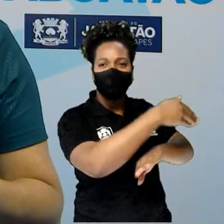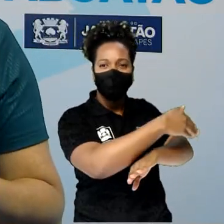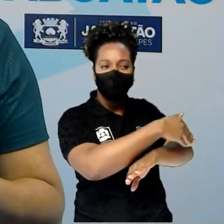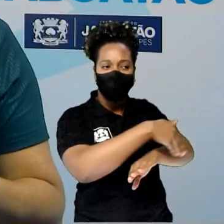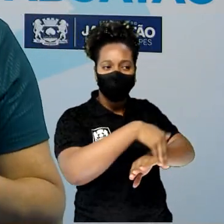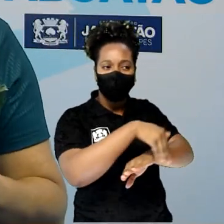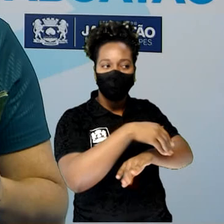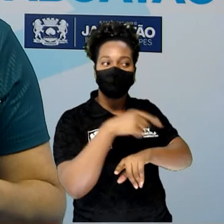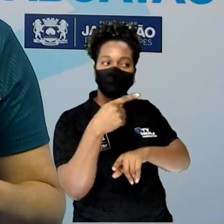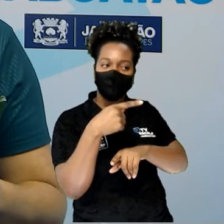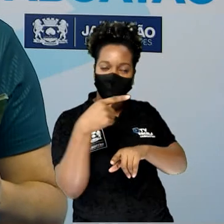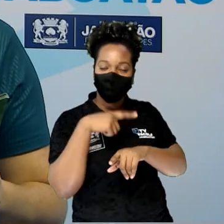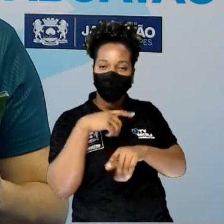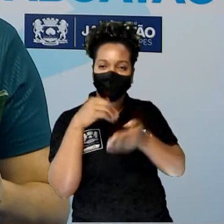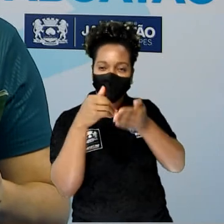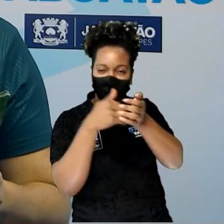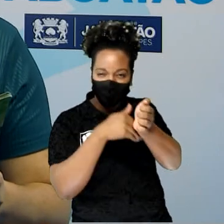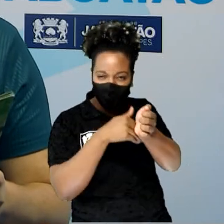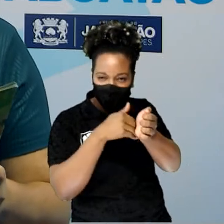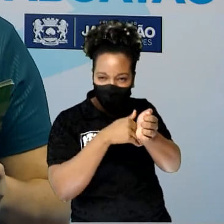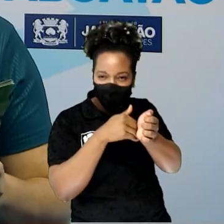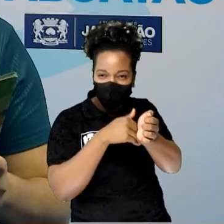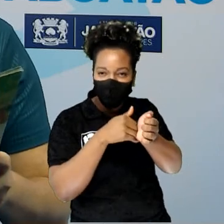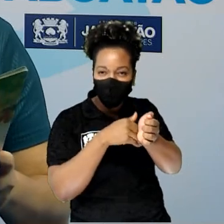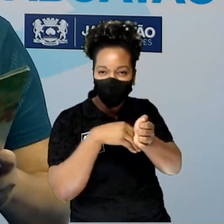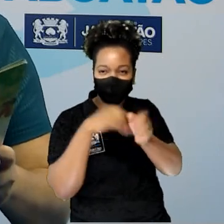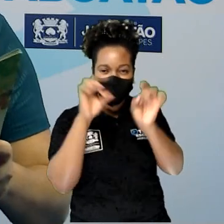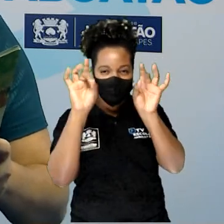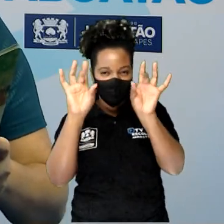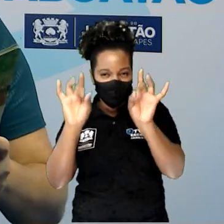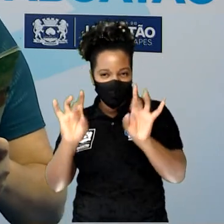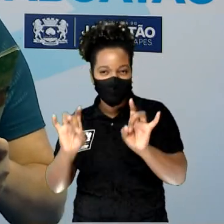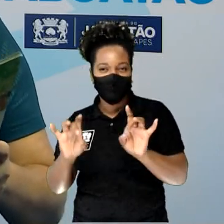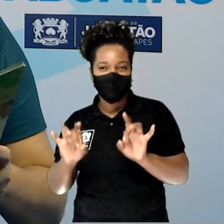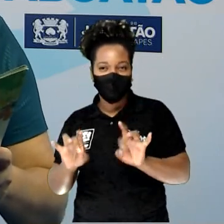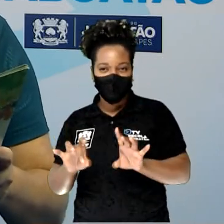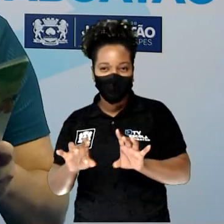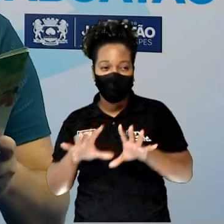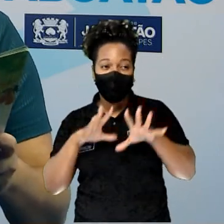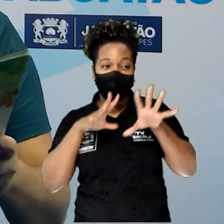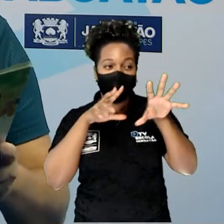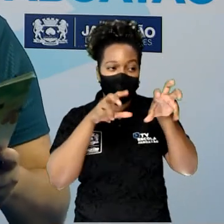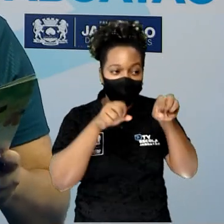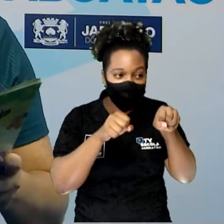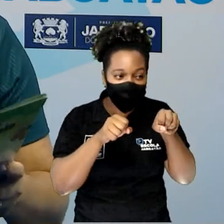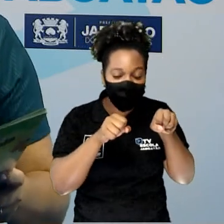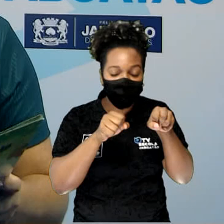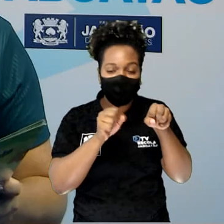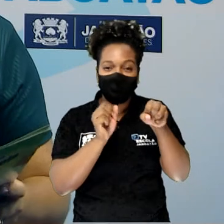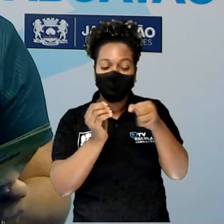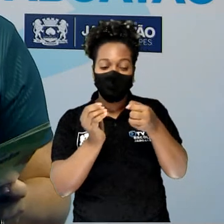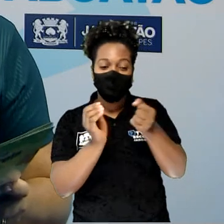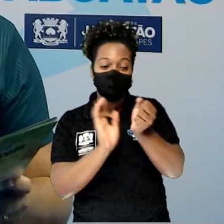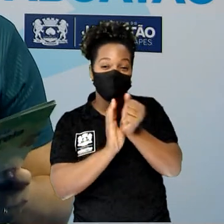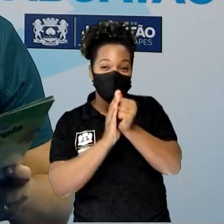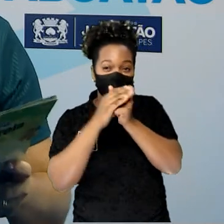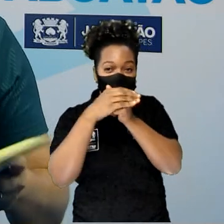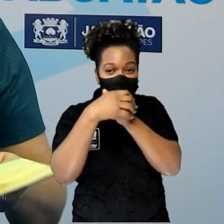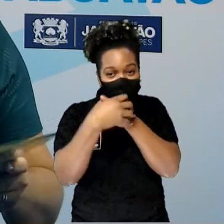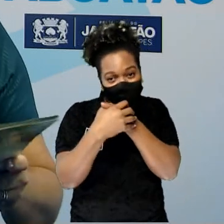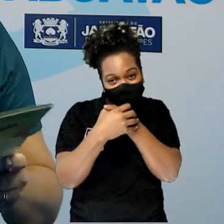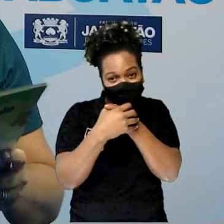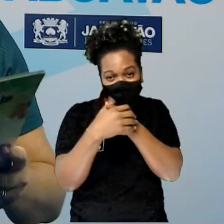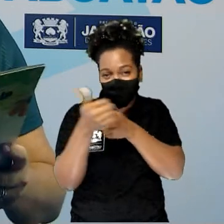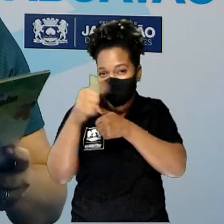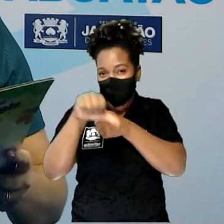tem segredo, um segredo que é especial. É um bicho que se esconde no casco e não sofre qualquer